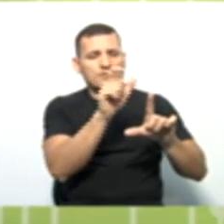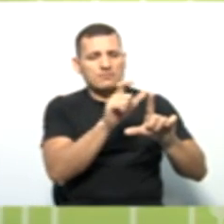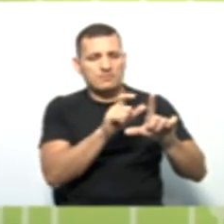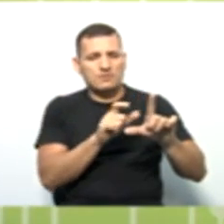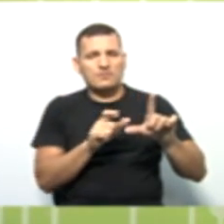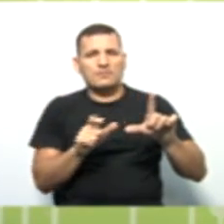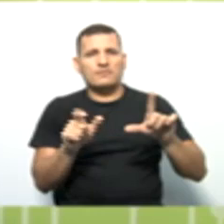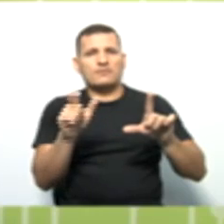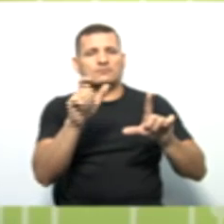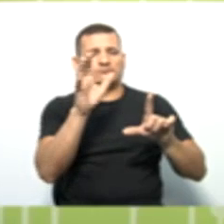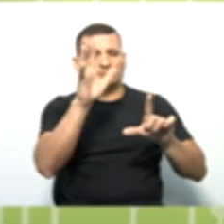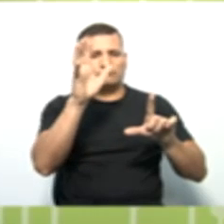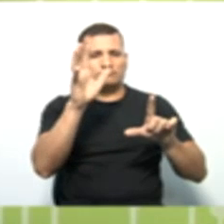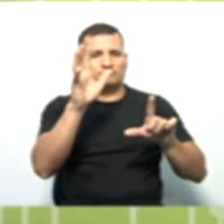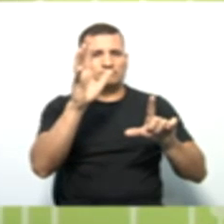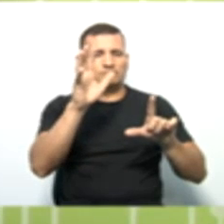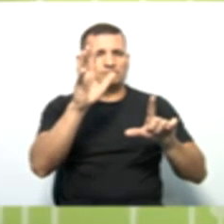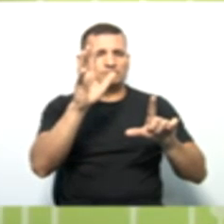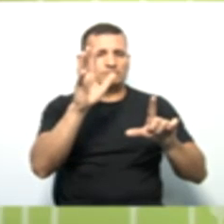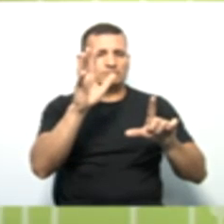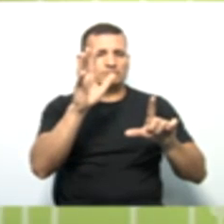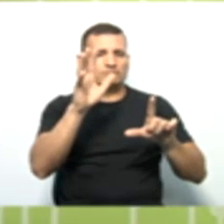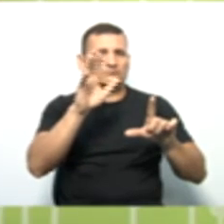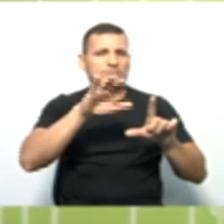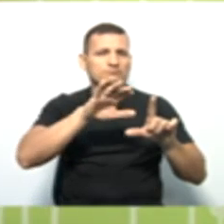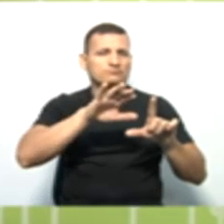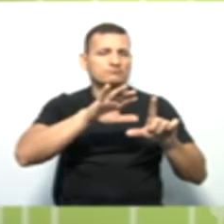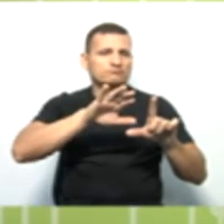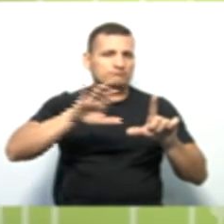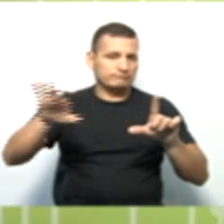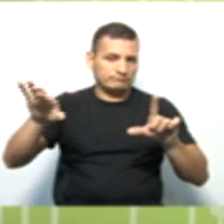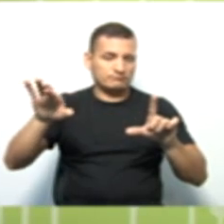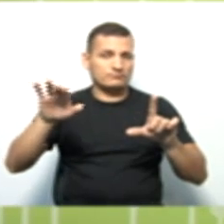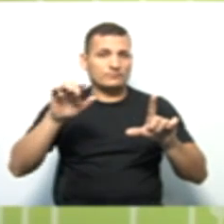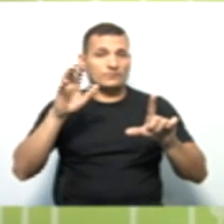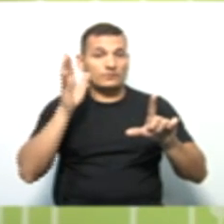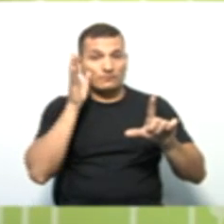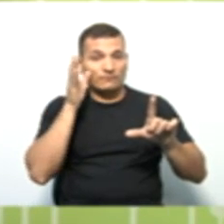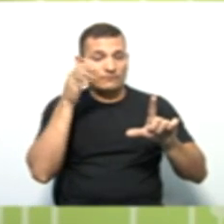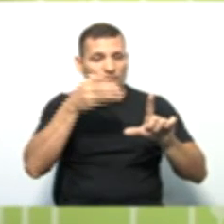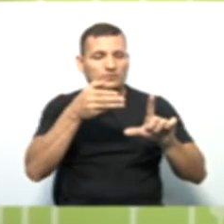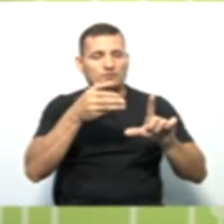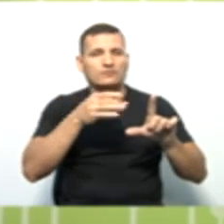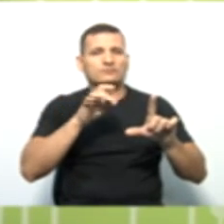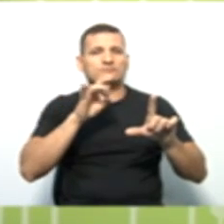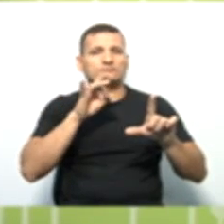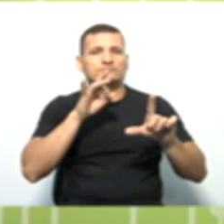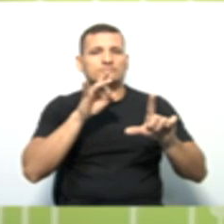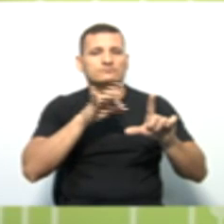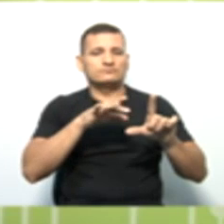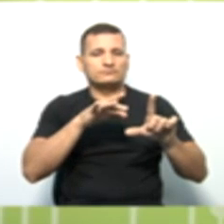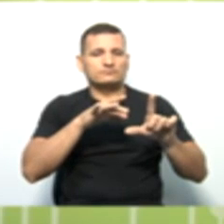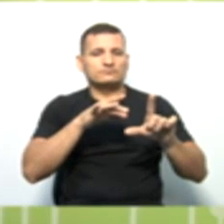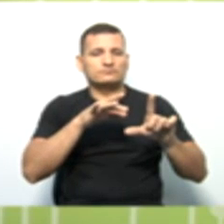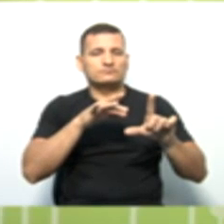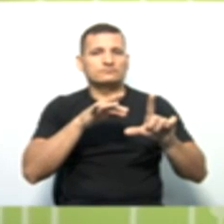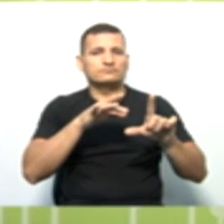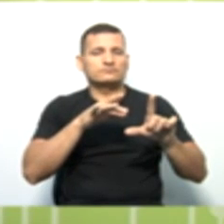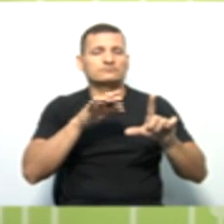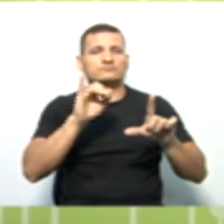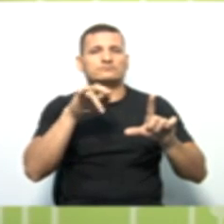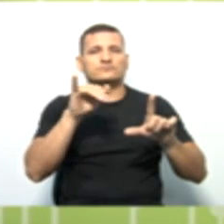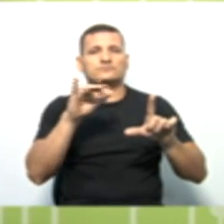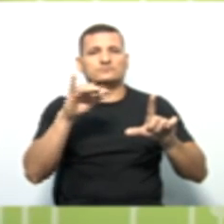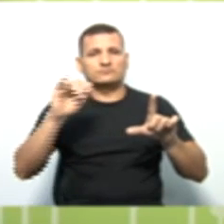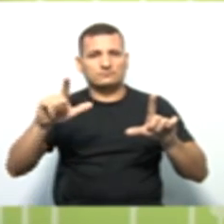gente abstrai, né? A gente deixa assim meio que stand-by e vamos focar apenas naquelas necessidades que a gente tem da página